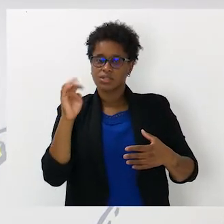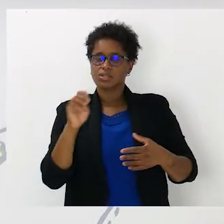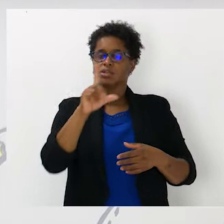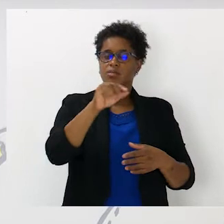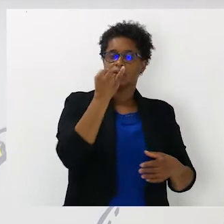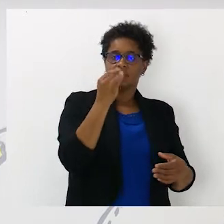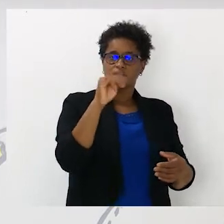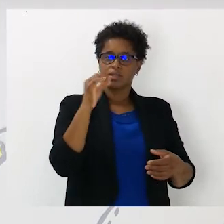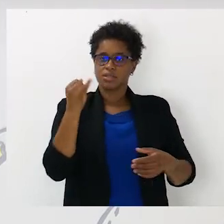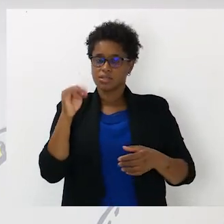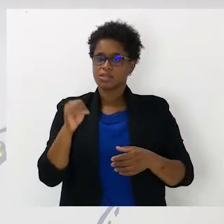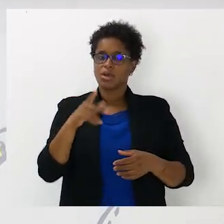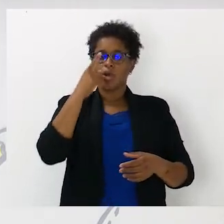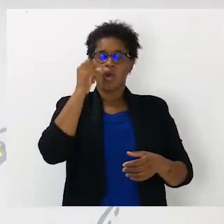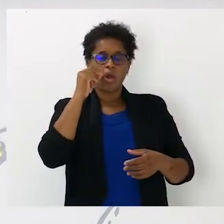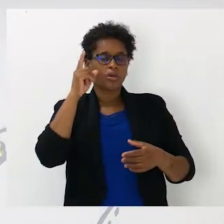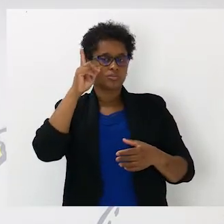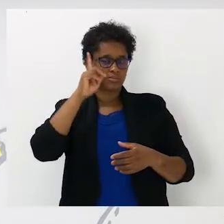mulher e marido.